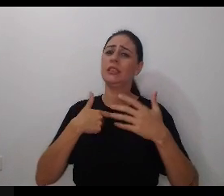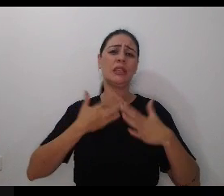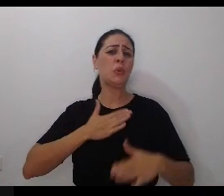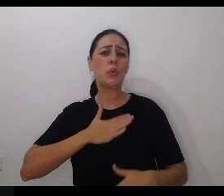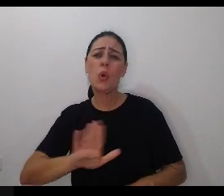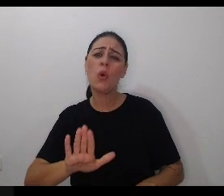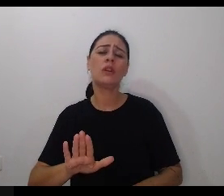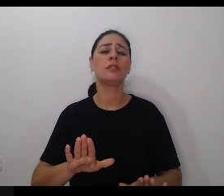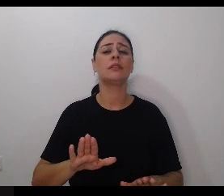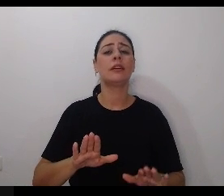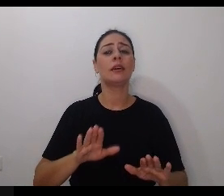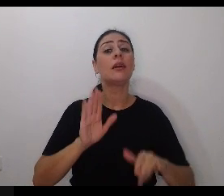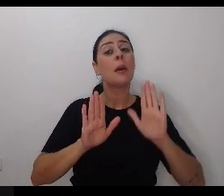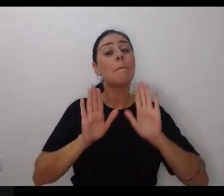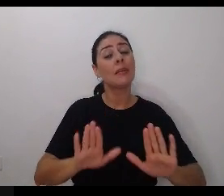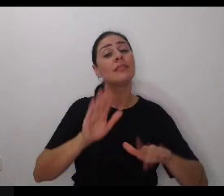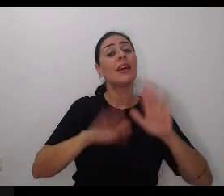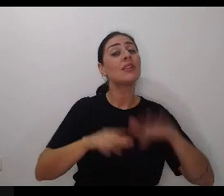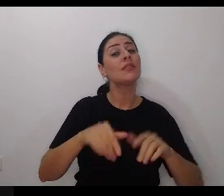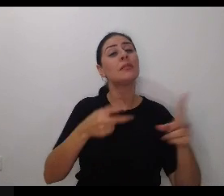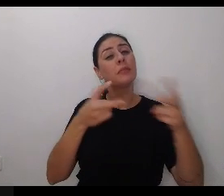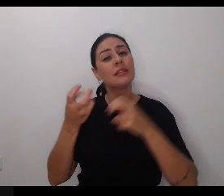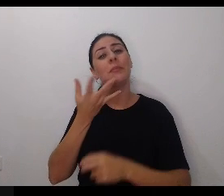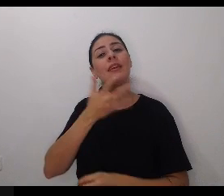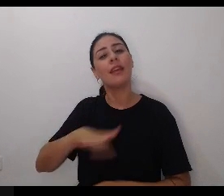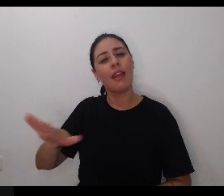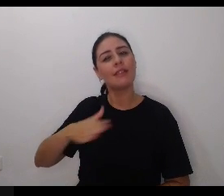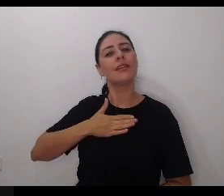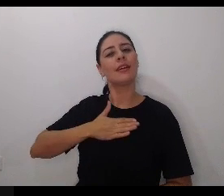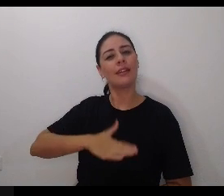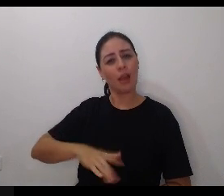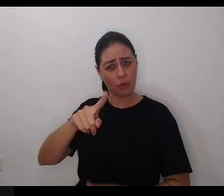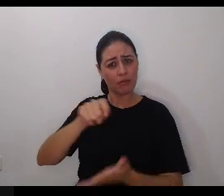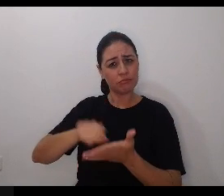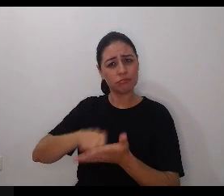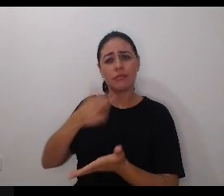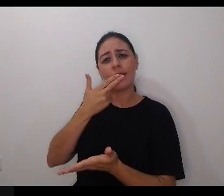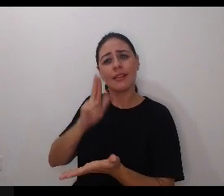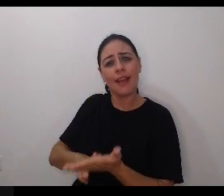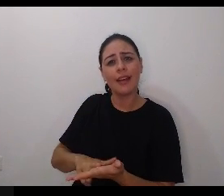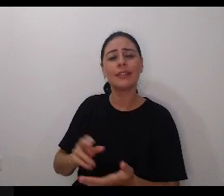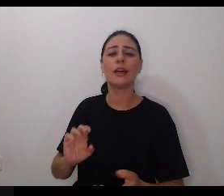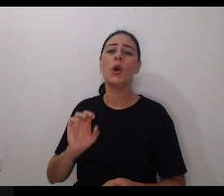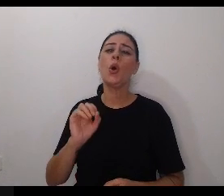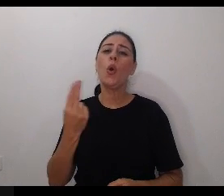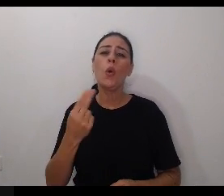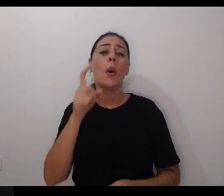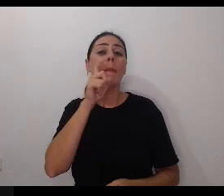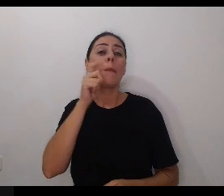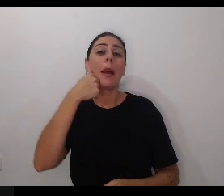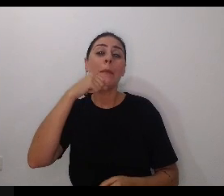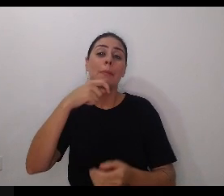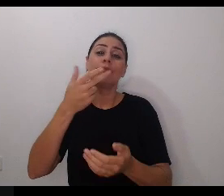gosta de videochamada, não gosta de ligação de telefone. Mas, de repente, no momento que essa criança está calma, ela escreve